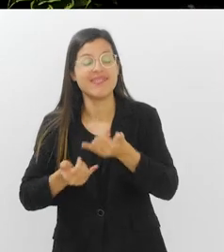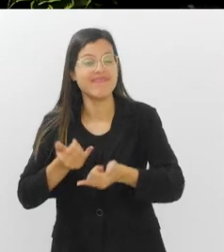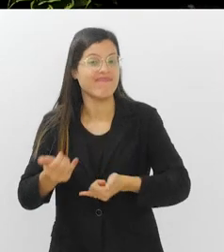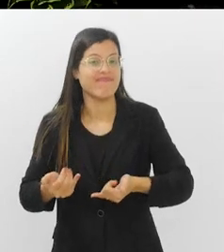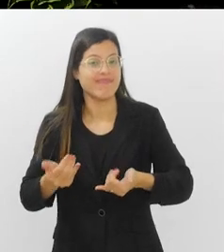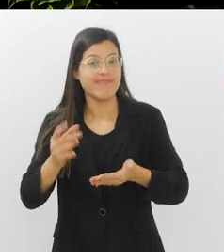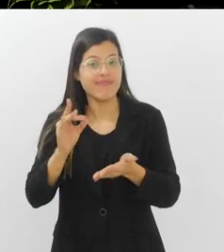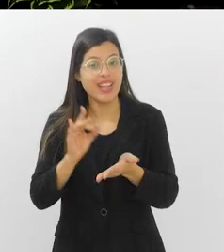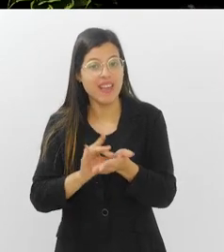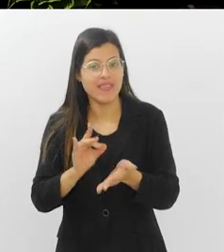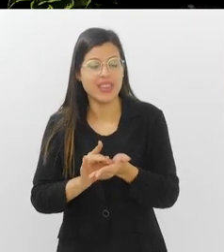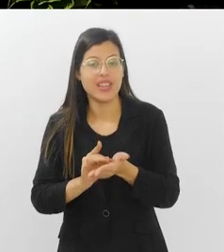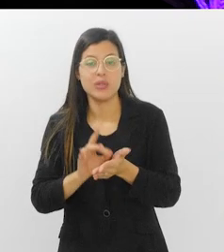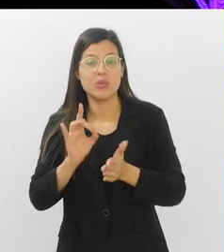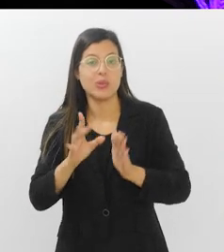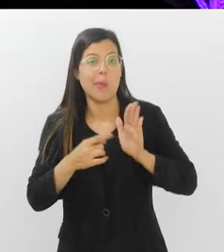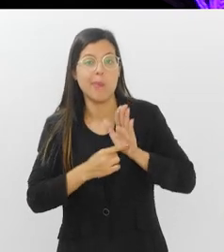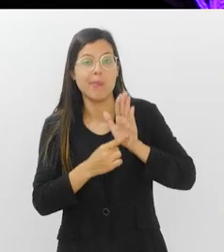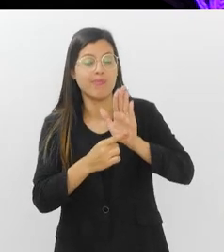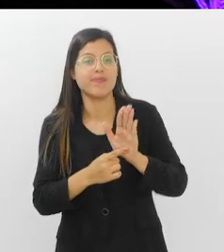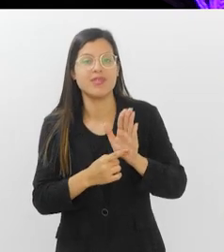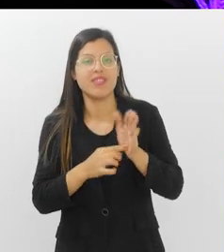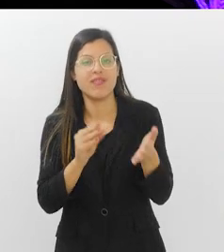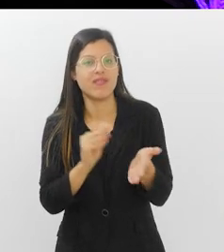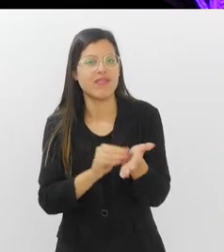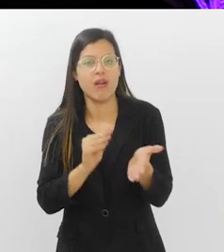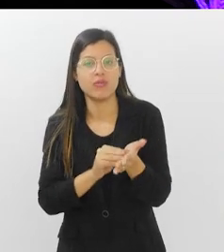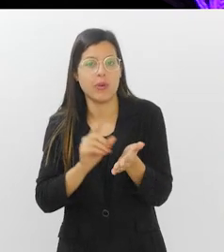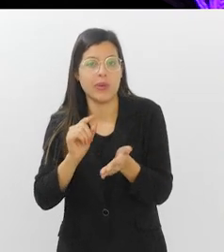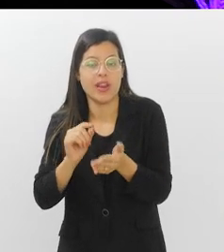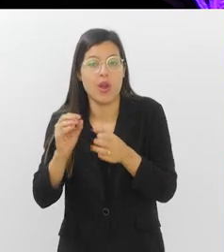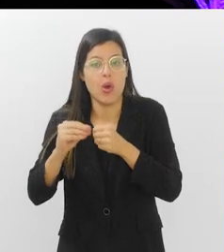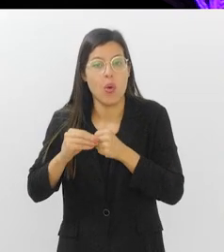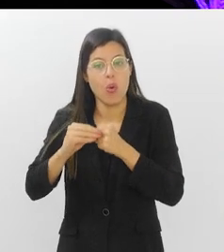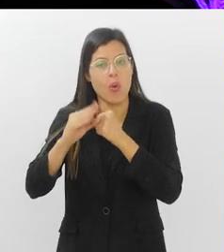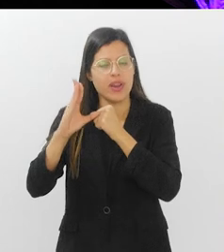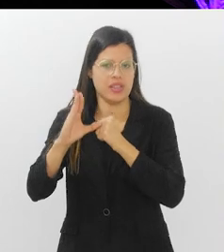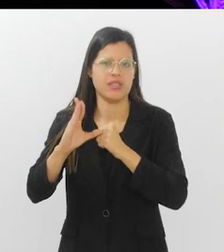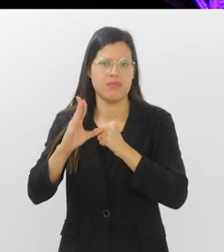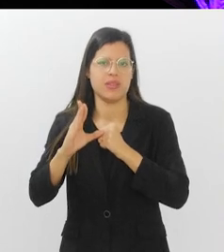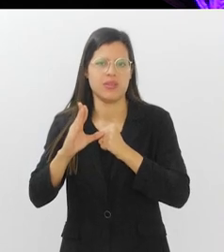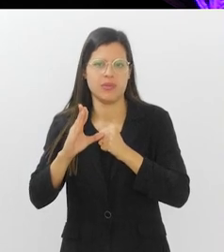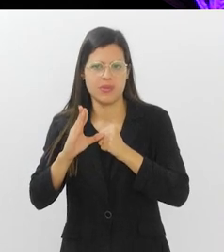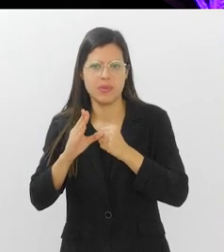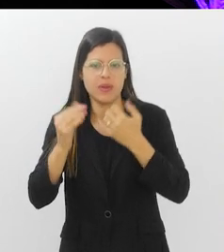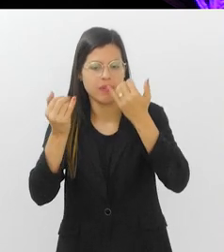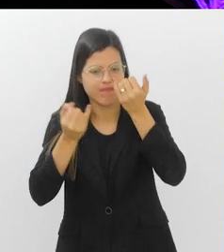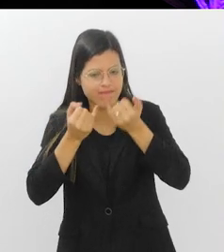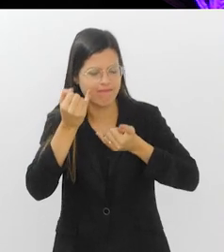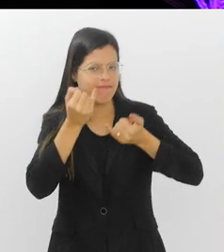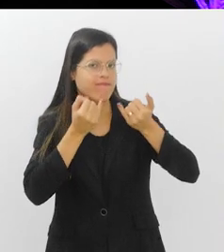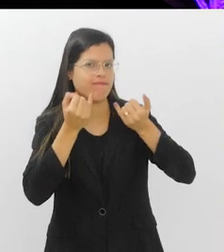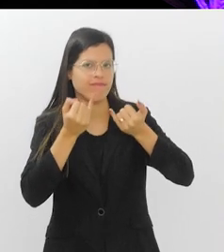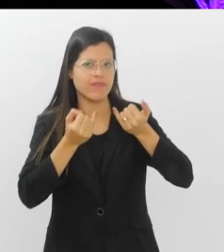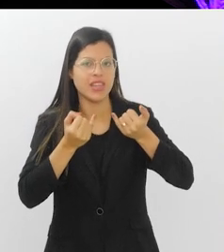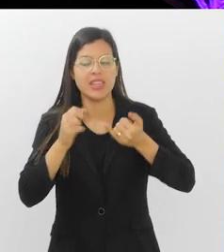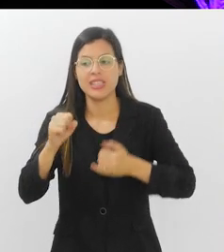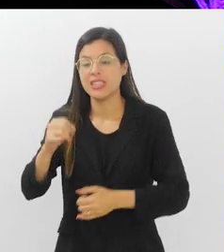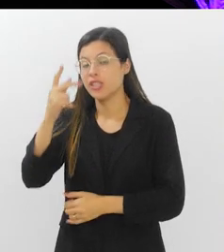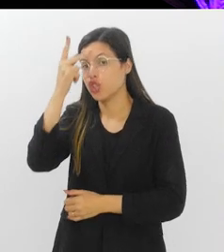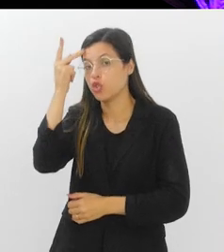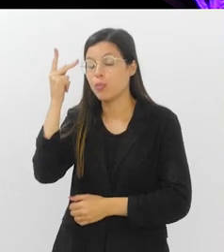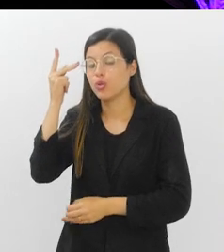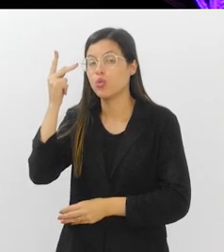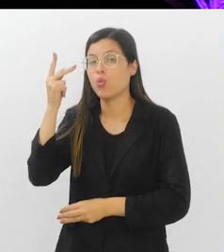a isso aí só demonstra o quanto falta realmente conhecimento das pessoas sabe se as Pessoas souberem um